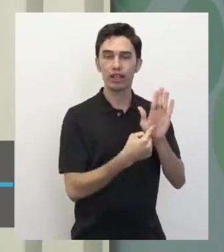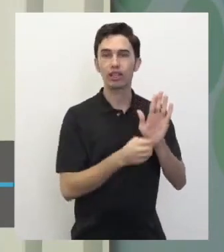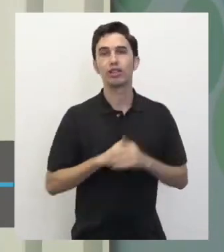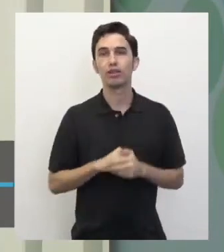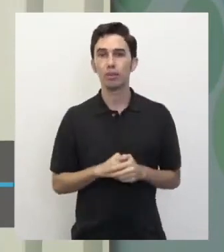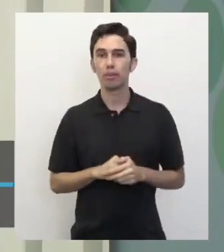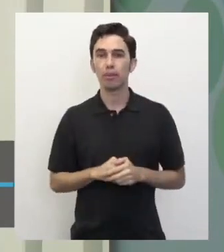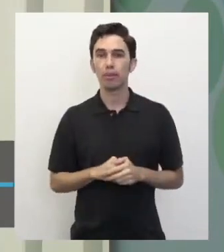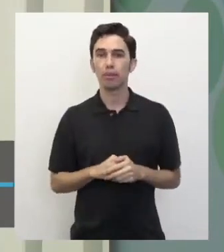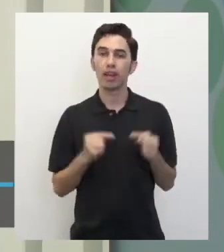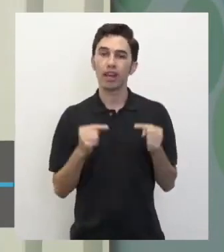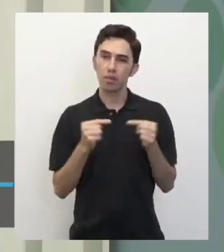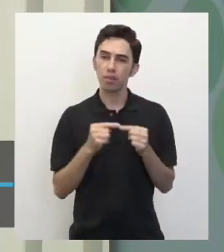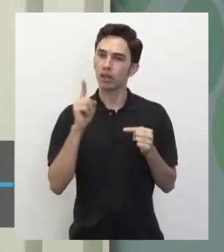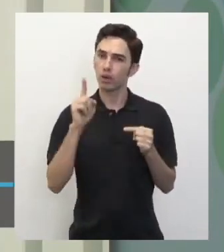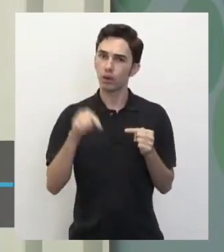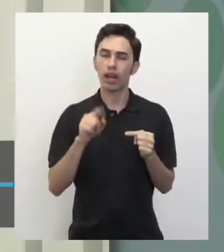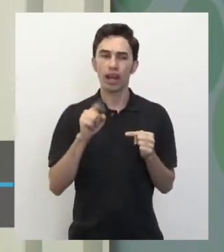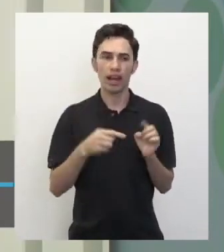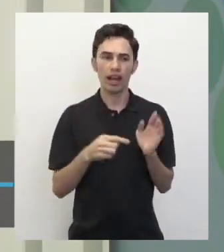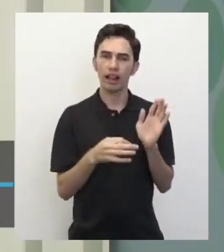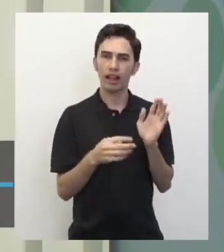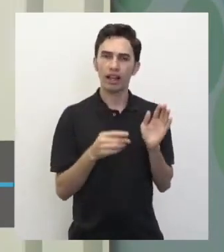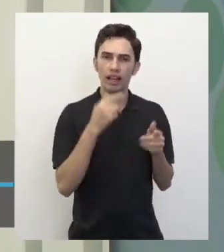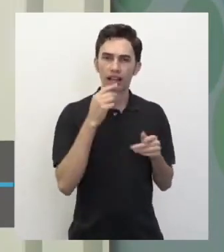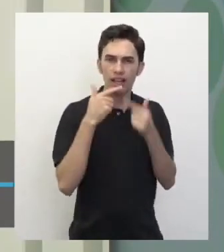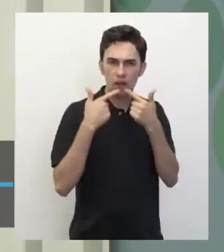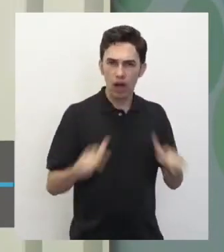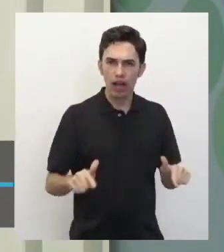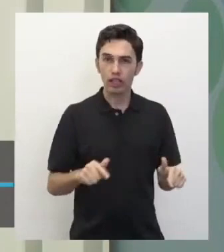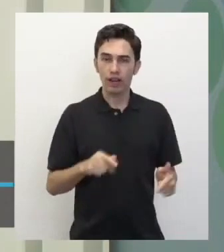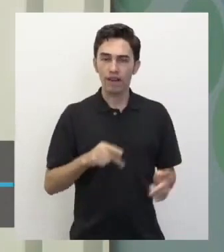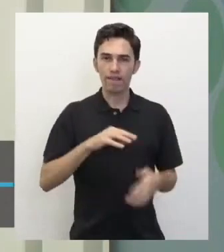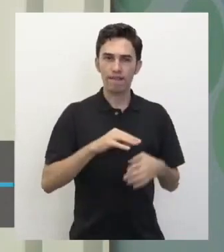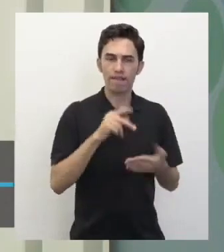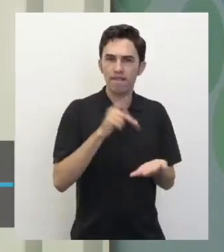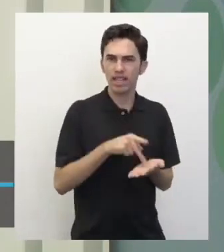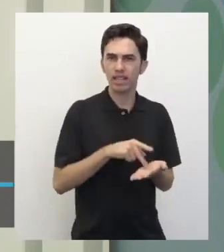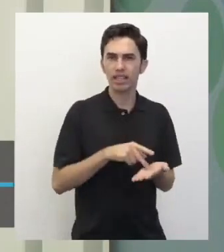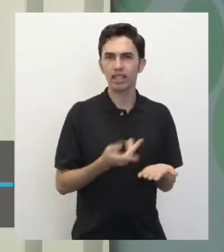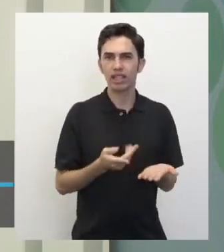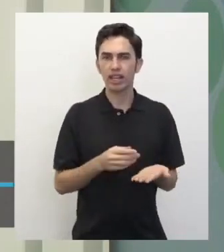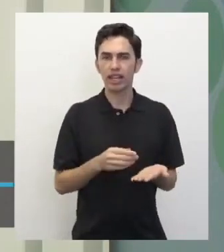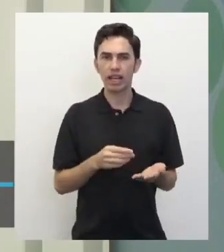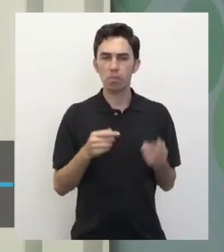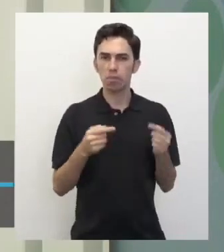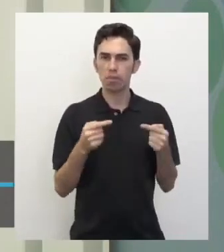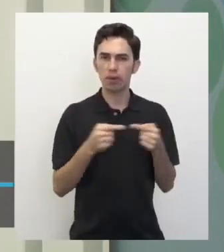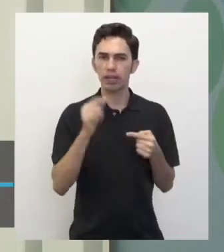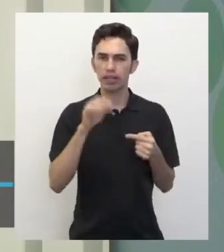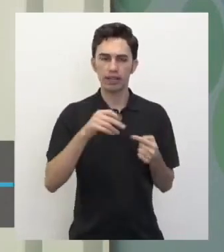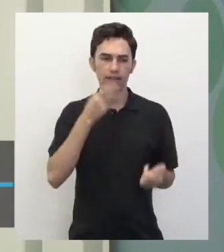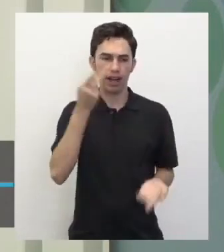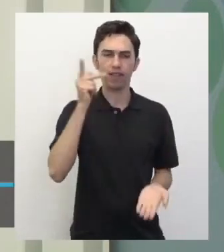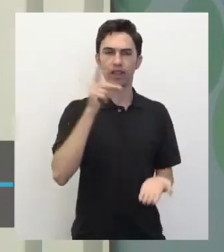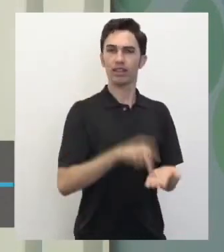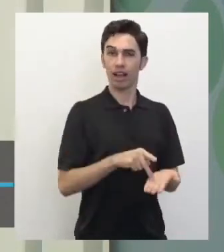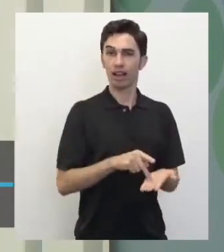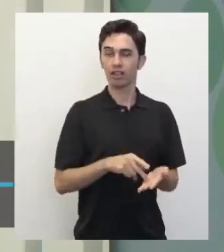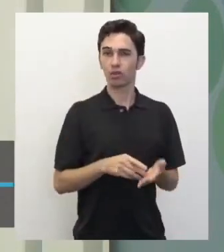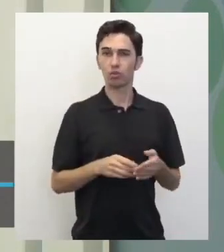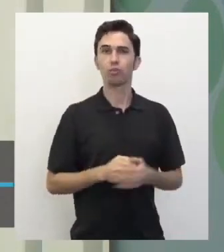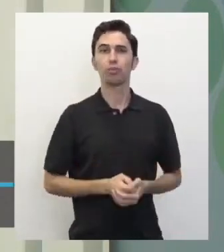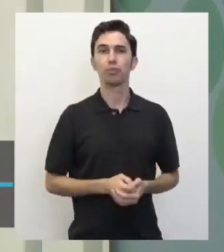denotativa? A linguagem denotativa é aquela linguagem física, aquela linguagem da palavra em seu sentido mais concreto possível. Então, por exemplo, numa